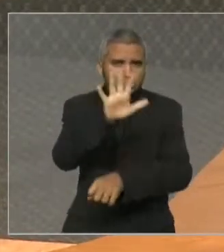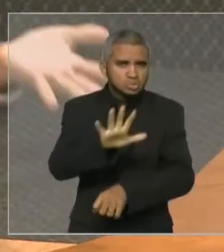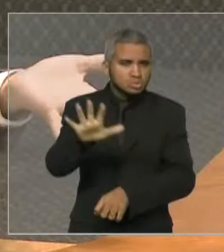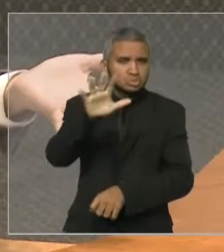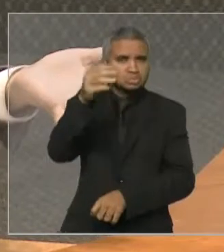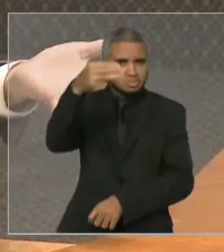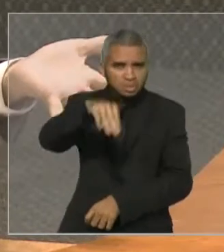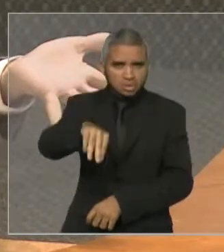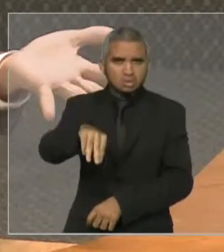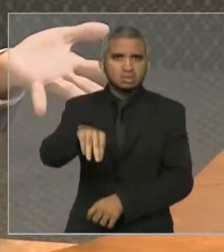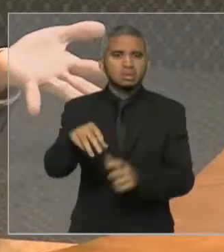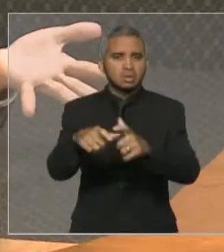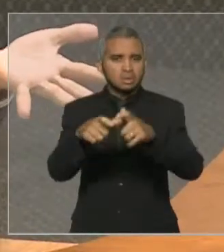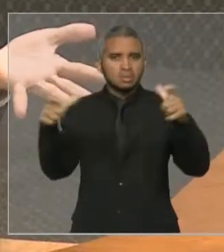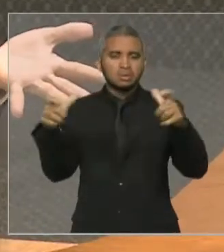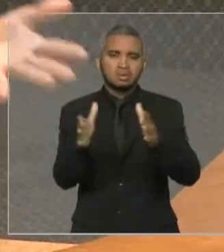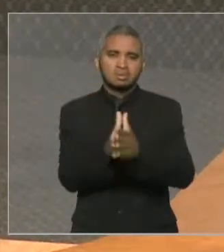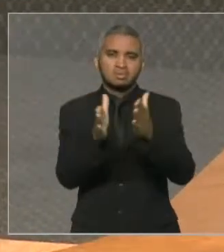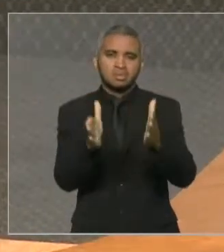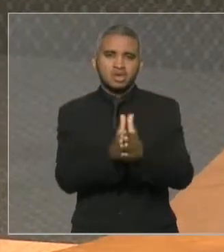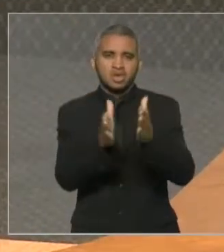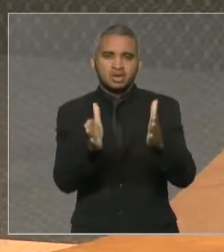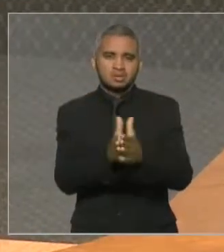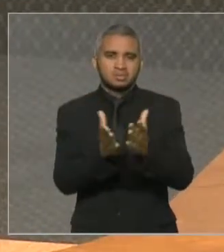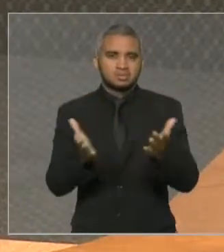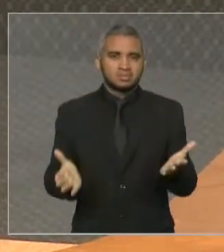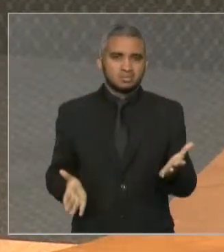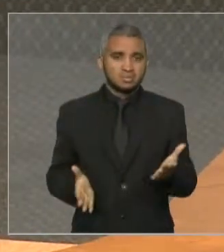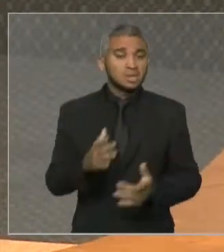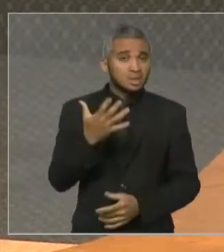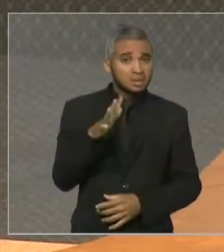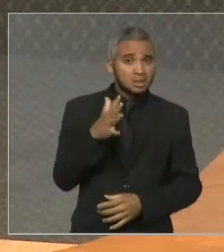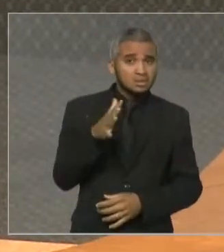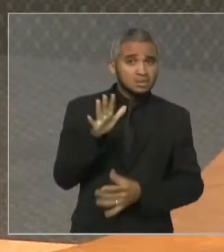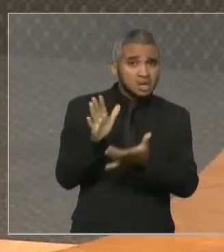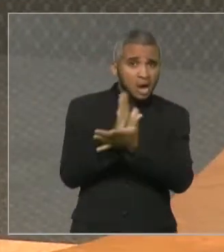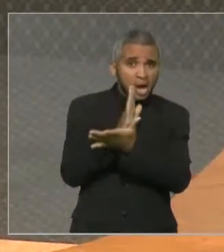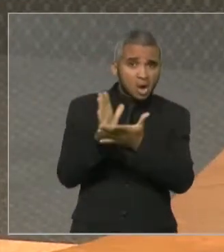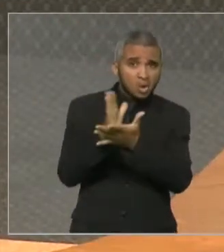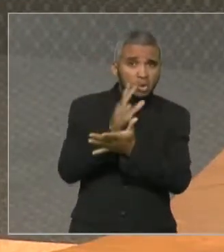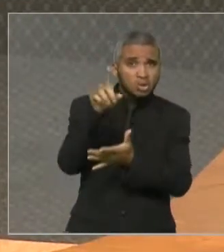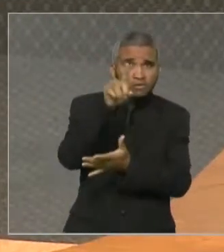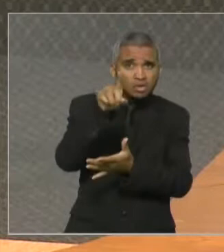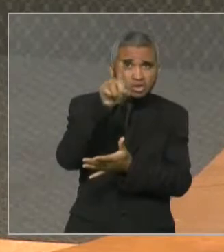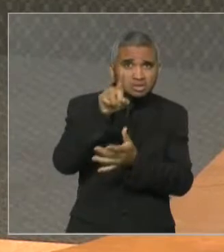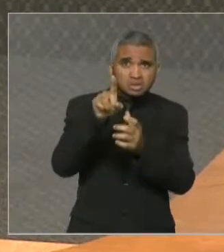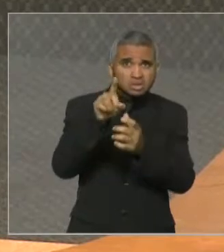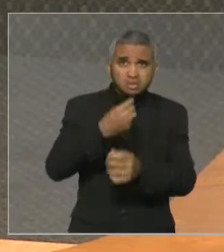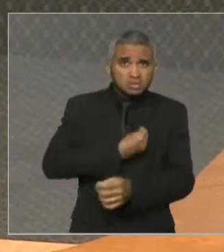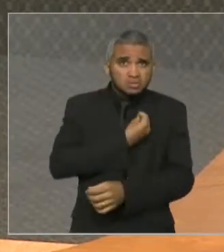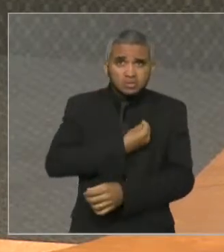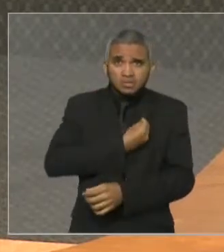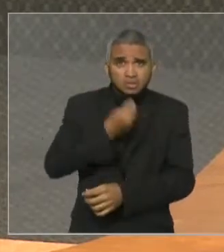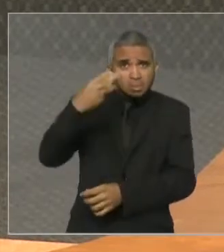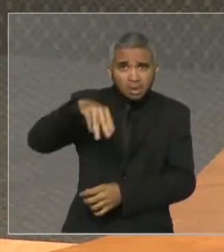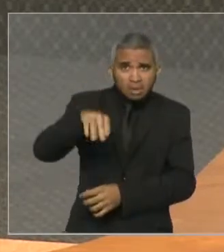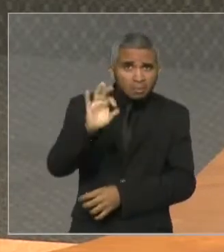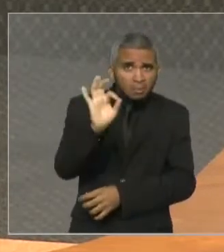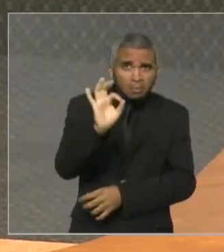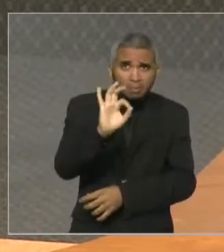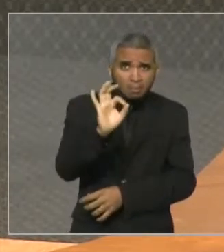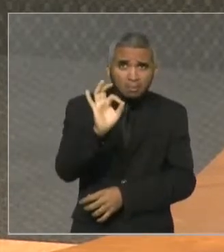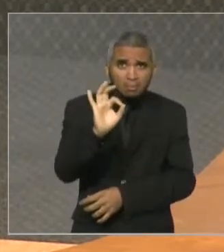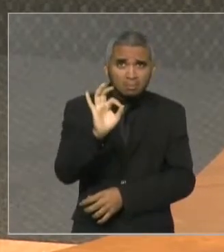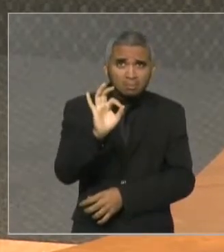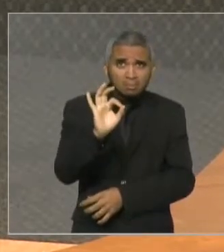que não são do estado do Maranhão, que não são maranhenses, e que não vivenciem essa realidade de quem está lá